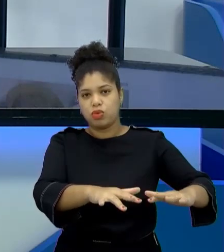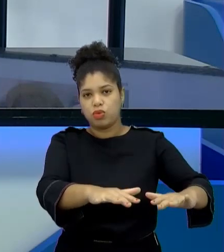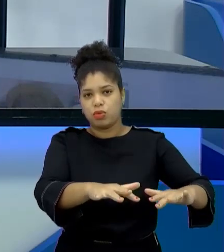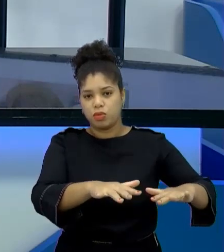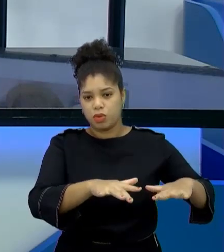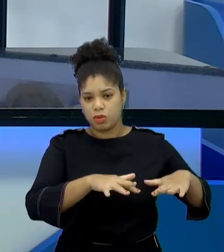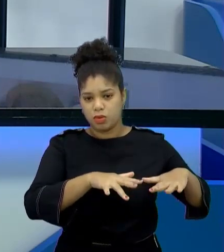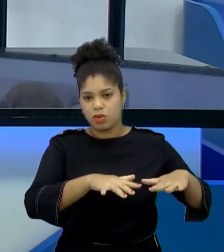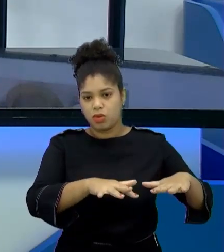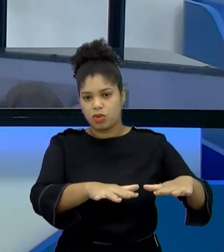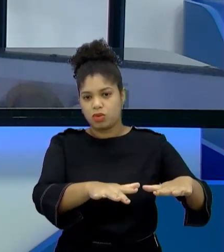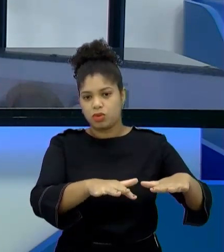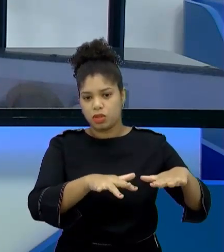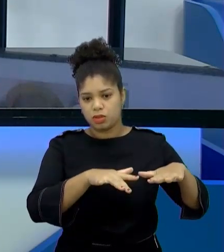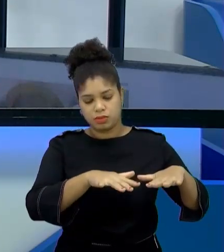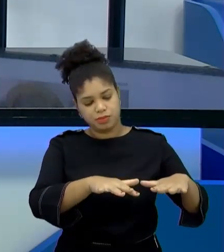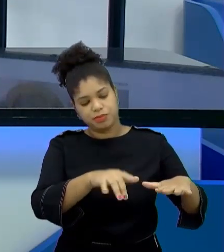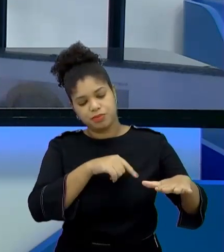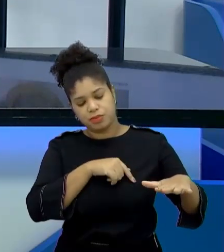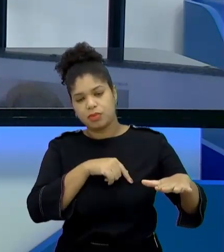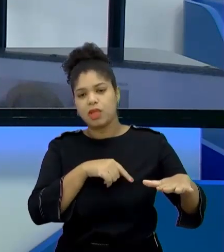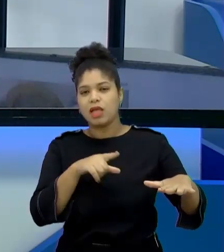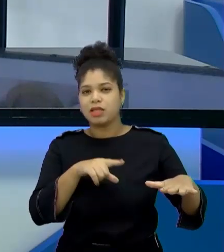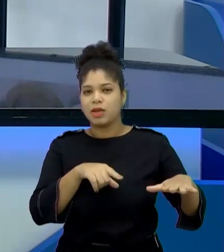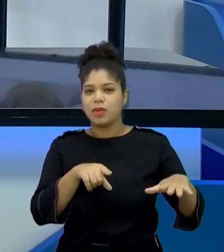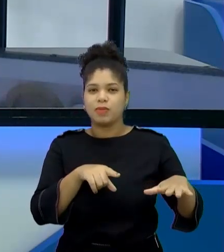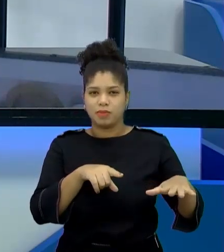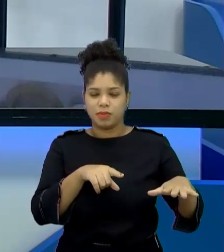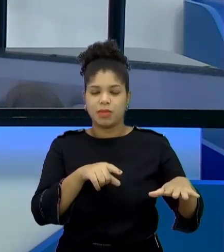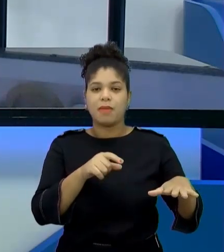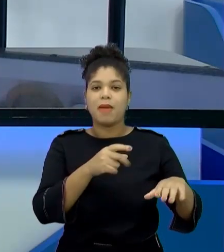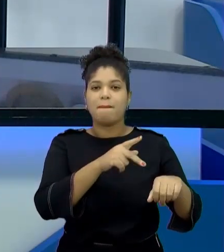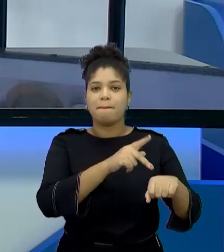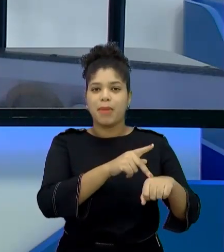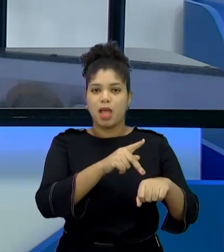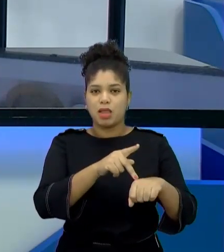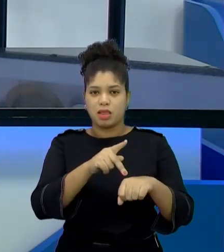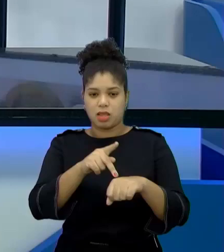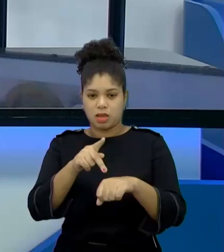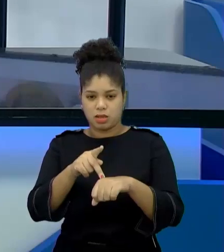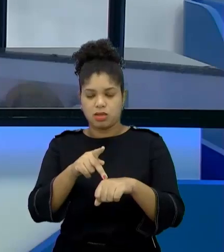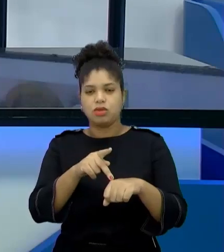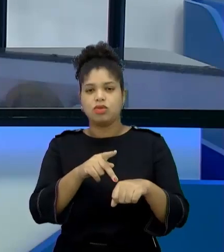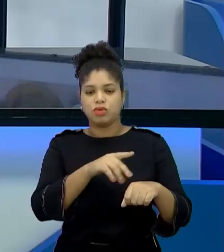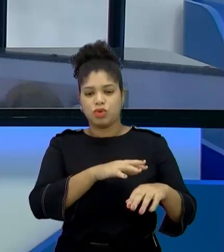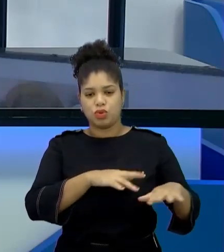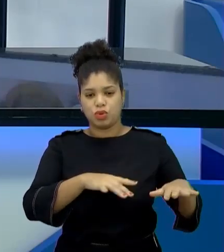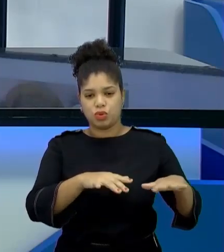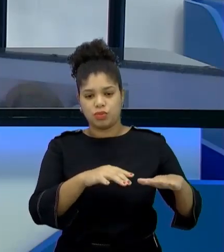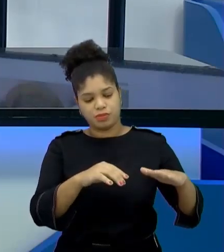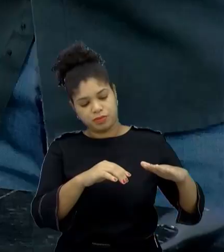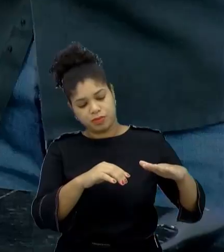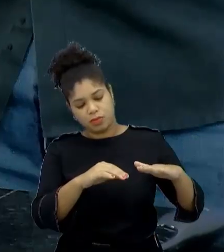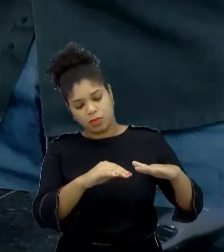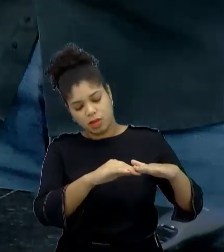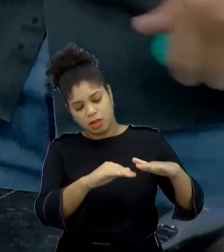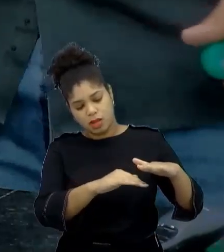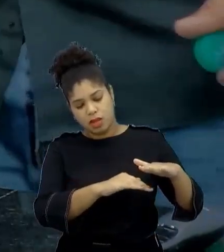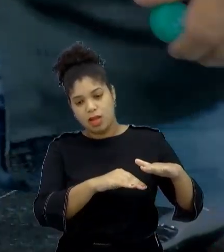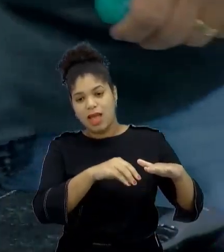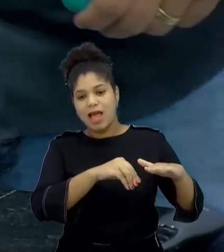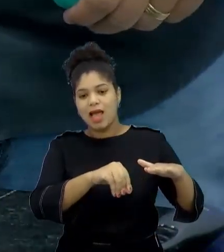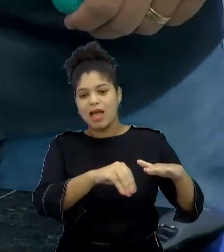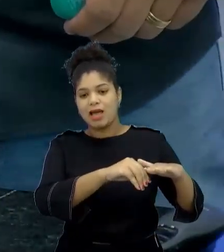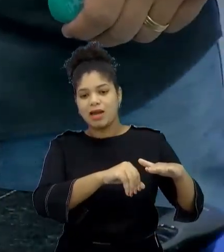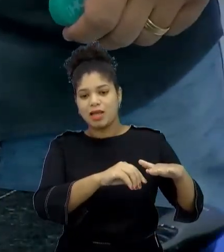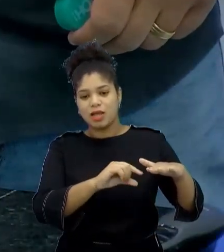aqui tem uma poeirinha que eu acabei de falar para vocês também, né? Aqui tem uma camada que eu deixei também de areia e lá no fundinho um